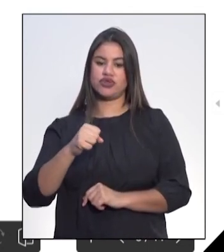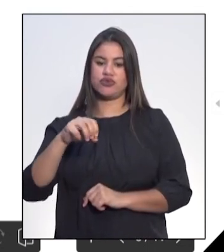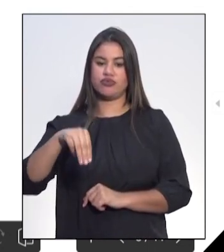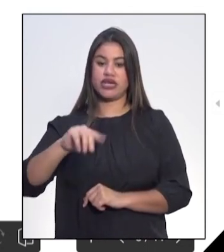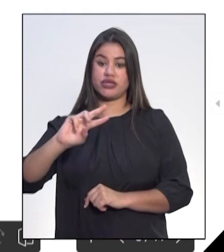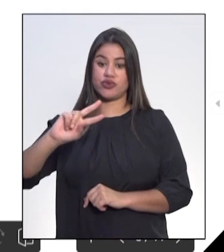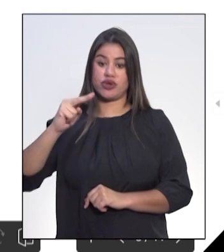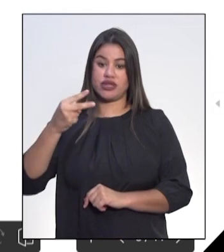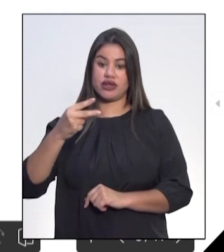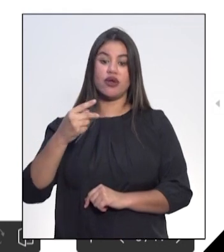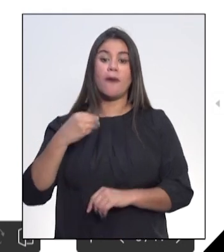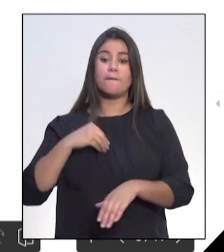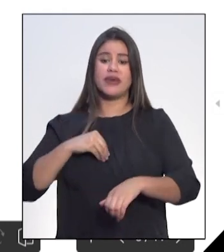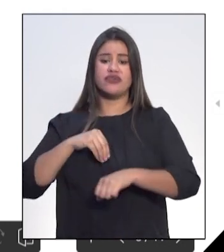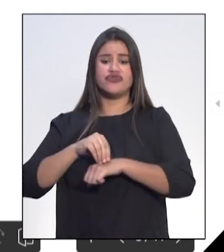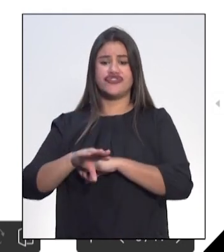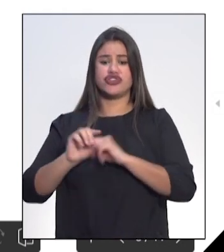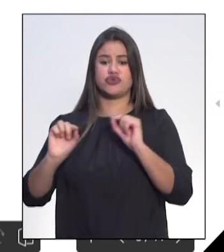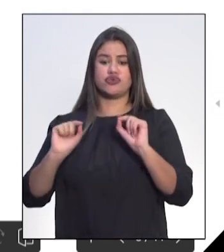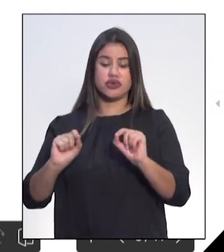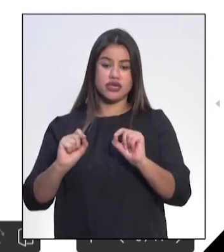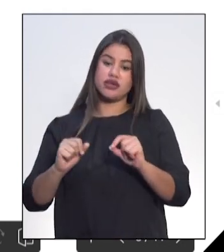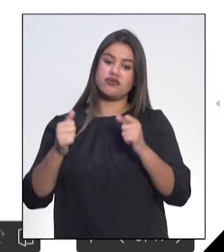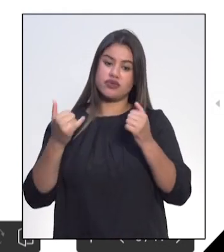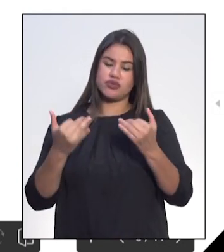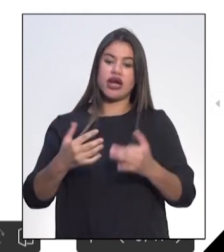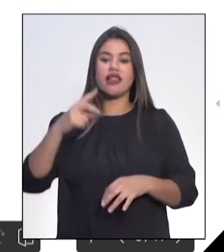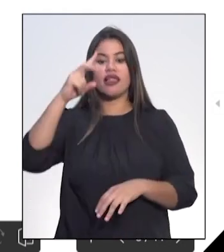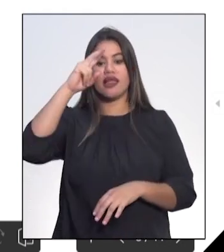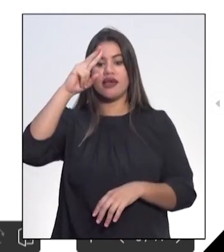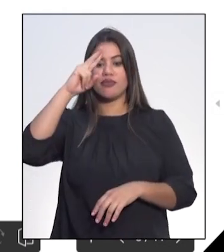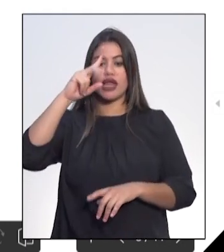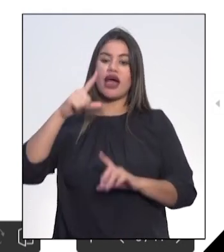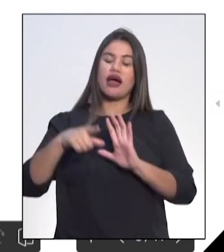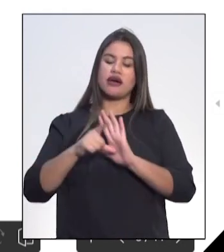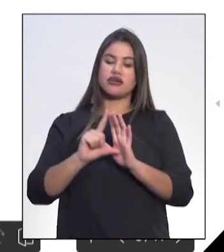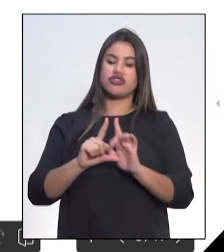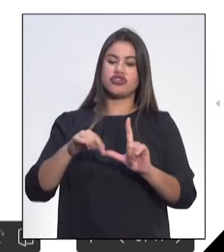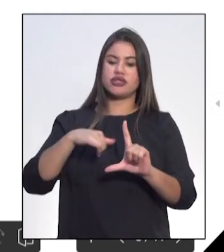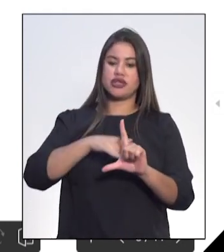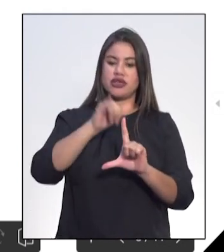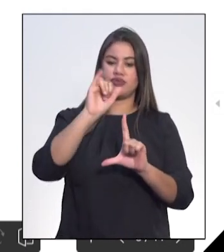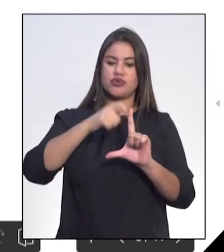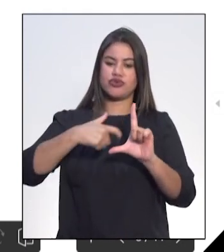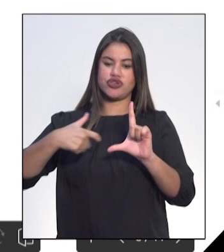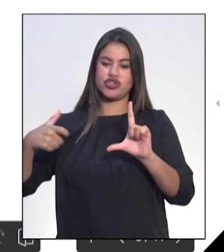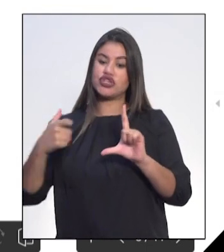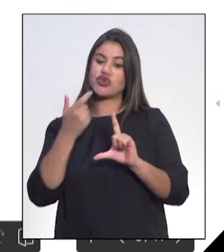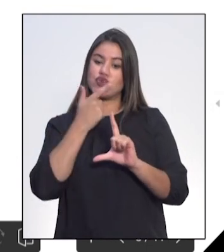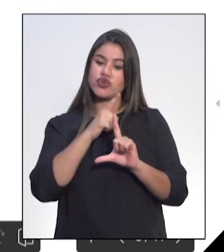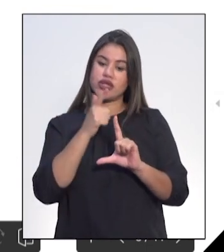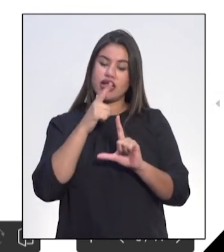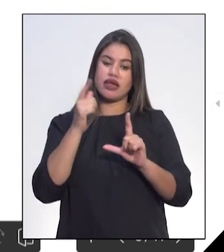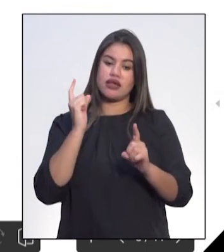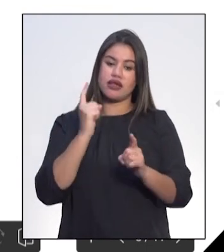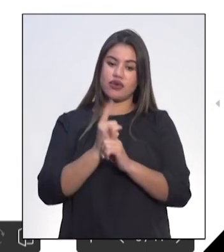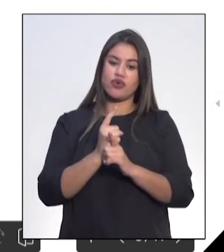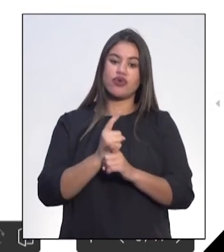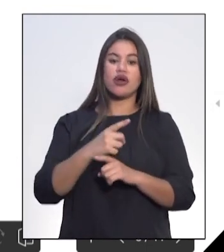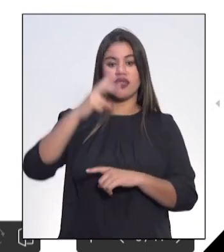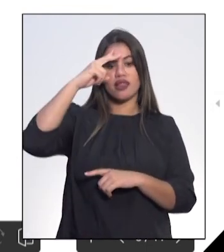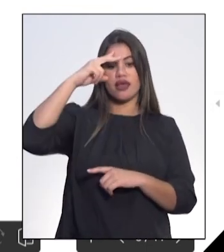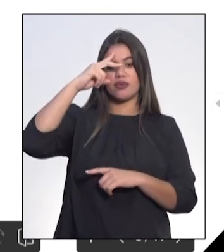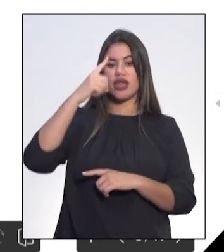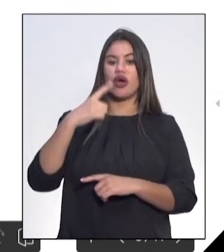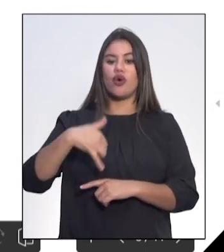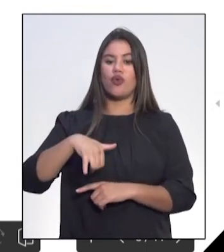mim. Lembra que você já achou as dimensões do x e do y? Sim? Então, aqui, ó, o meu y valia